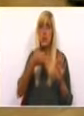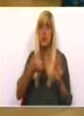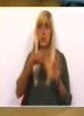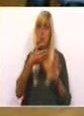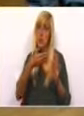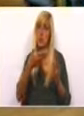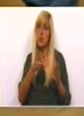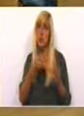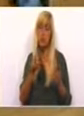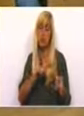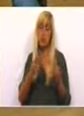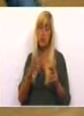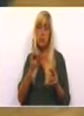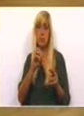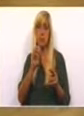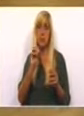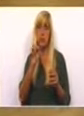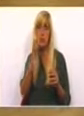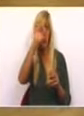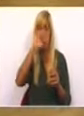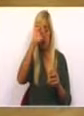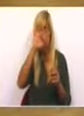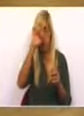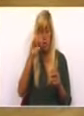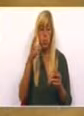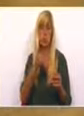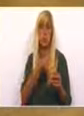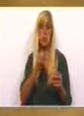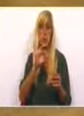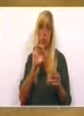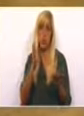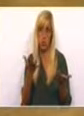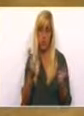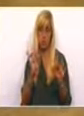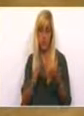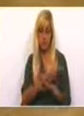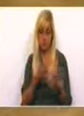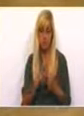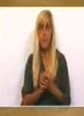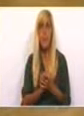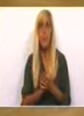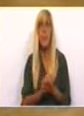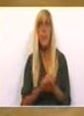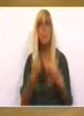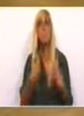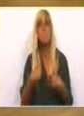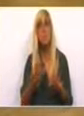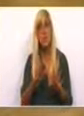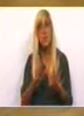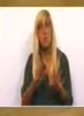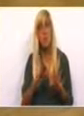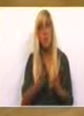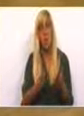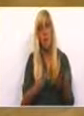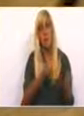557 euros para 600 euros em janeiro de 2018. Fim de citação. Porém, do lado do